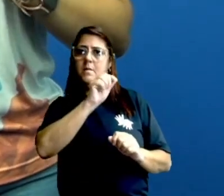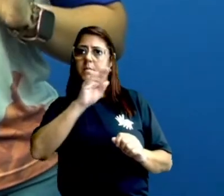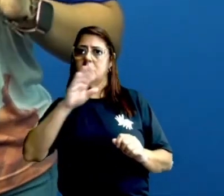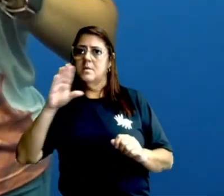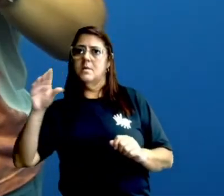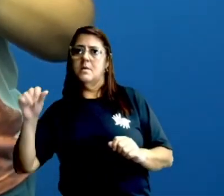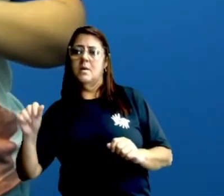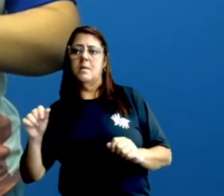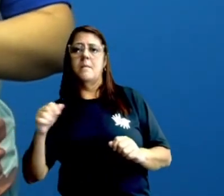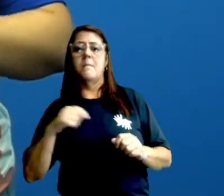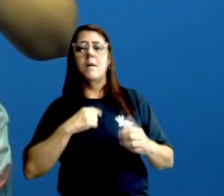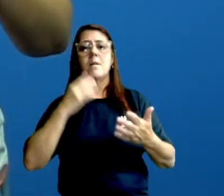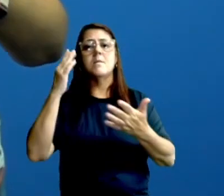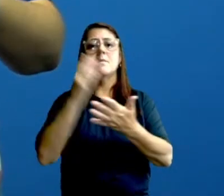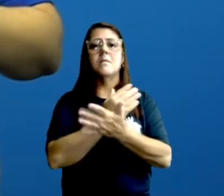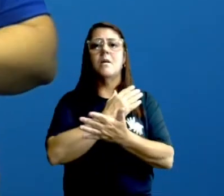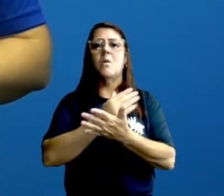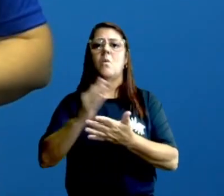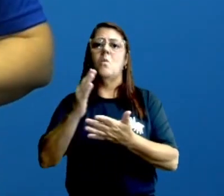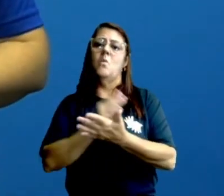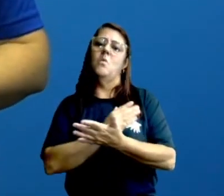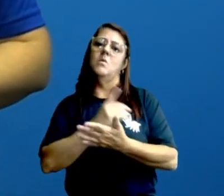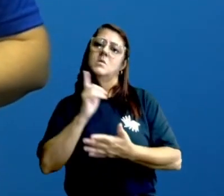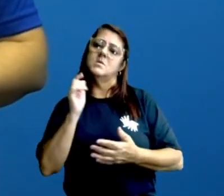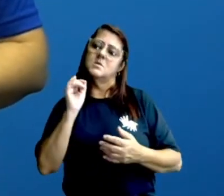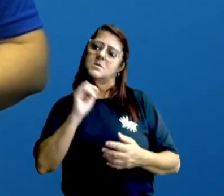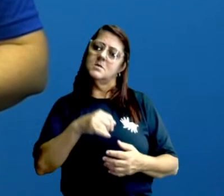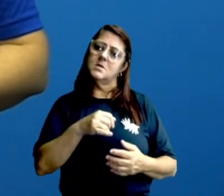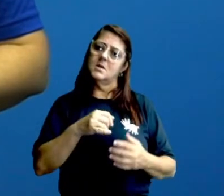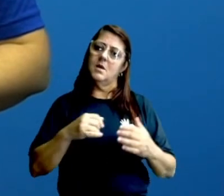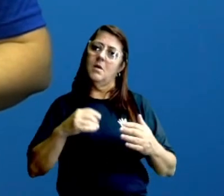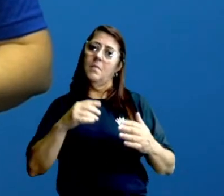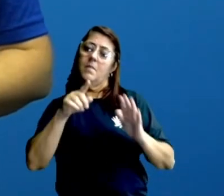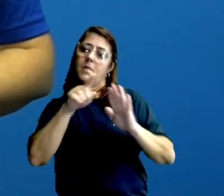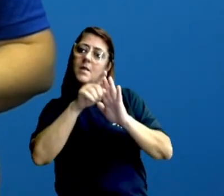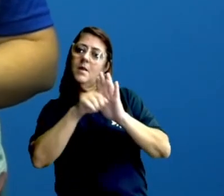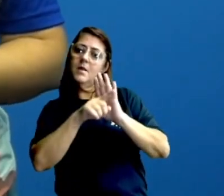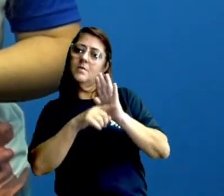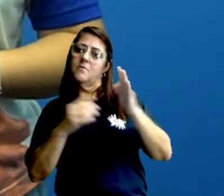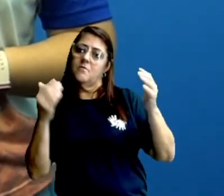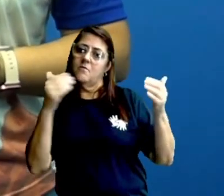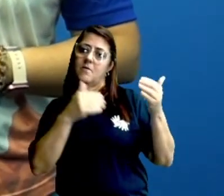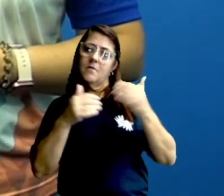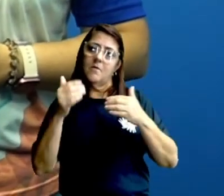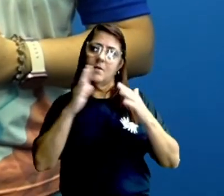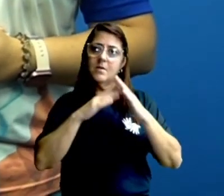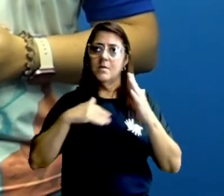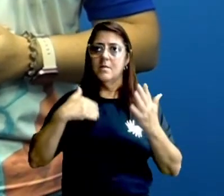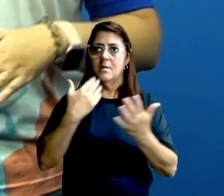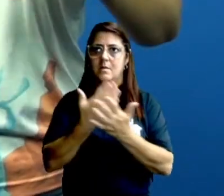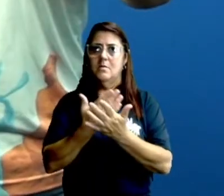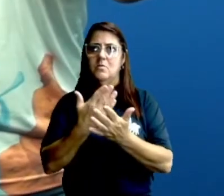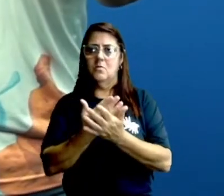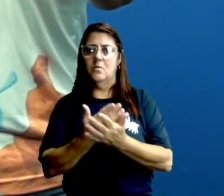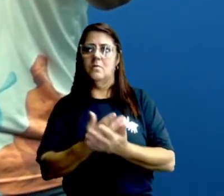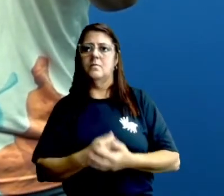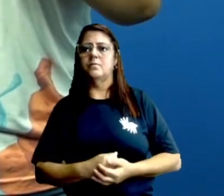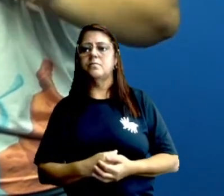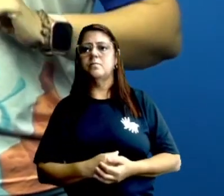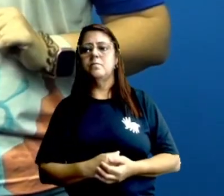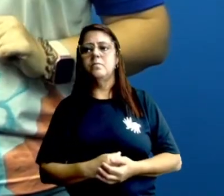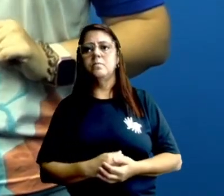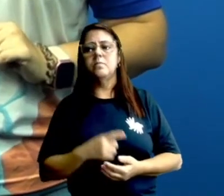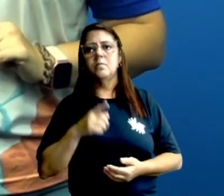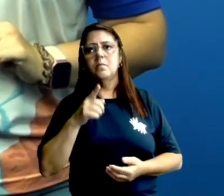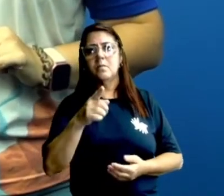mas algumas sim, como é o caso da lista de frequência lá da chamada dos alunos da classe. A